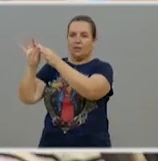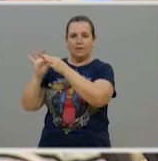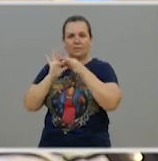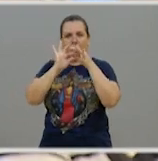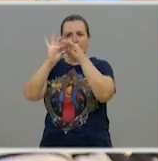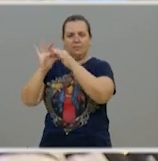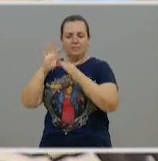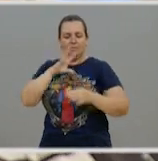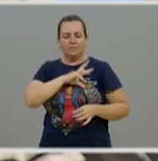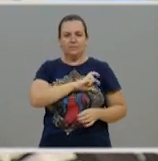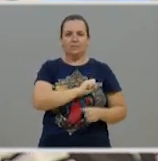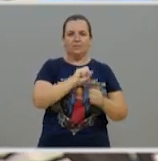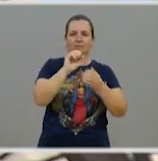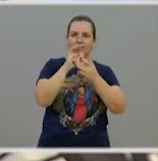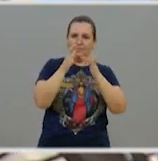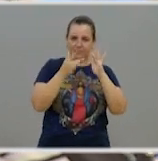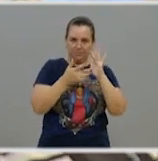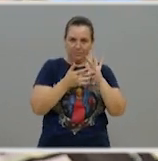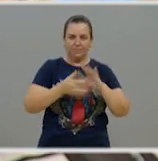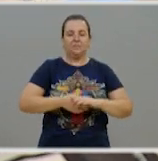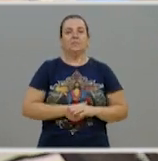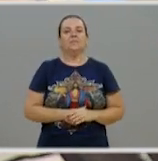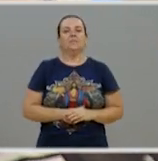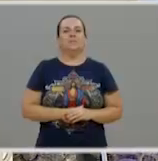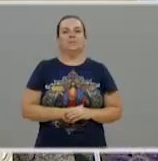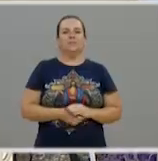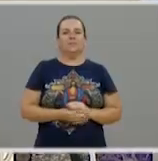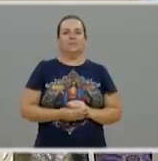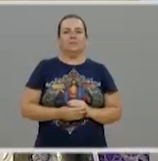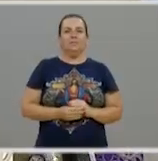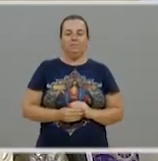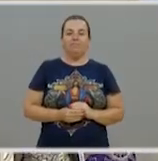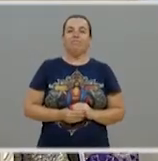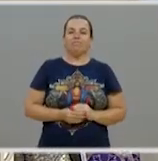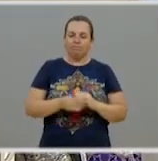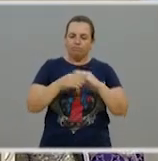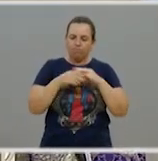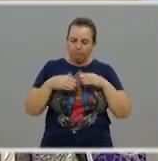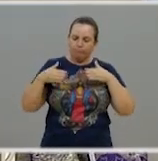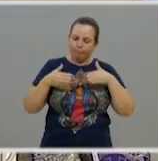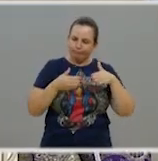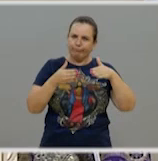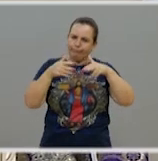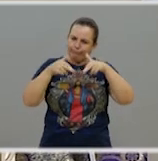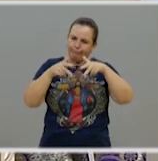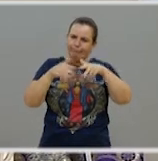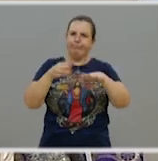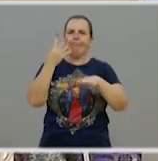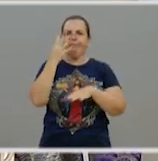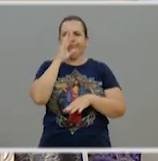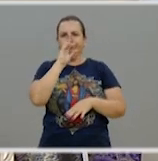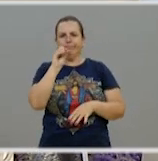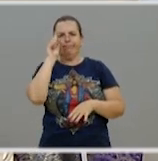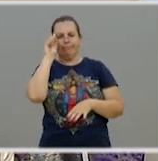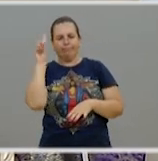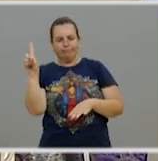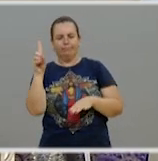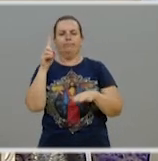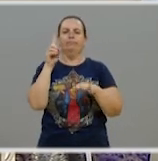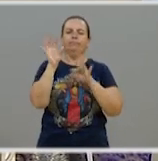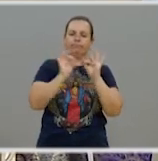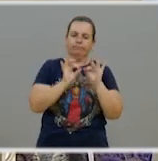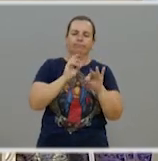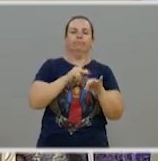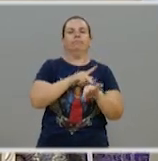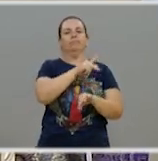seja Deus que nos reuniu no amor de Cristo. Nessa caminhada quaresmal, nesse processo